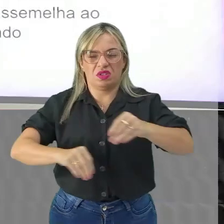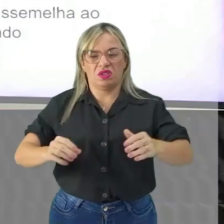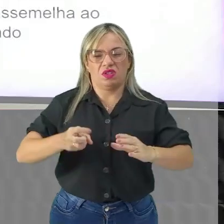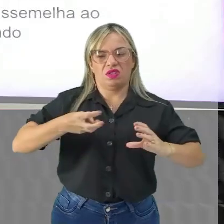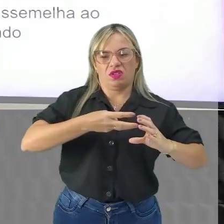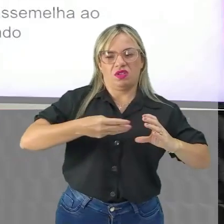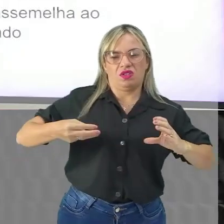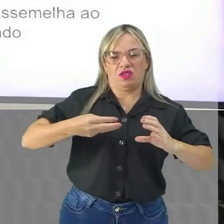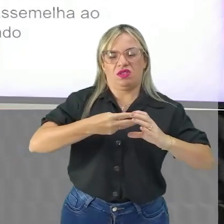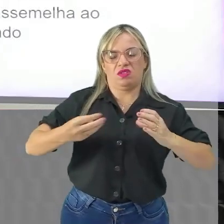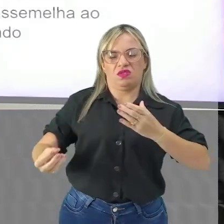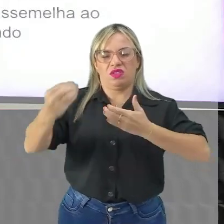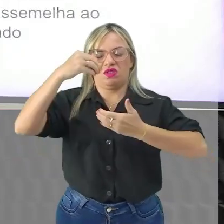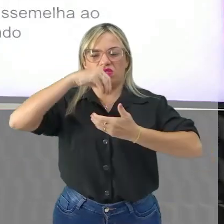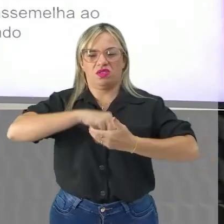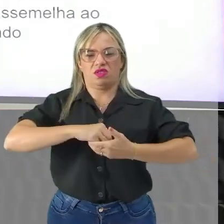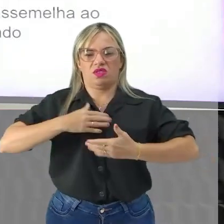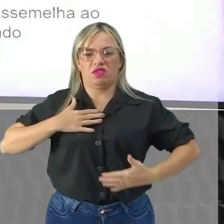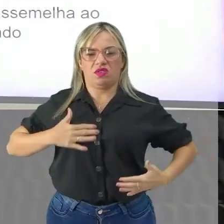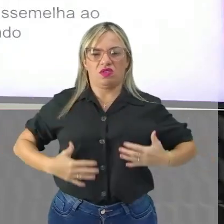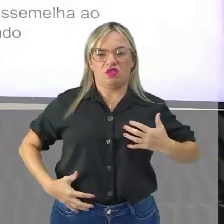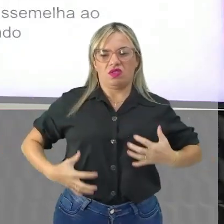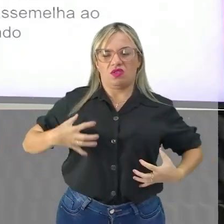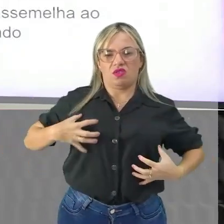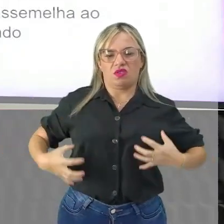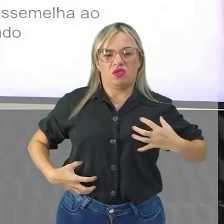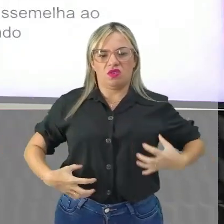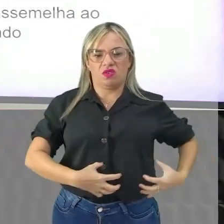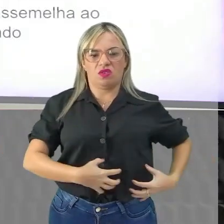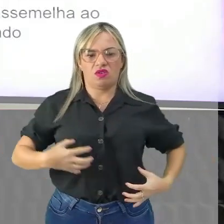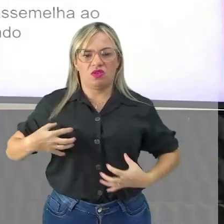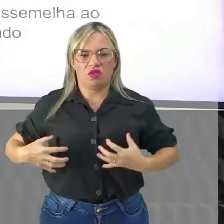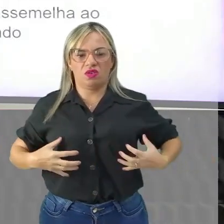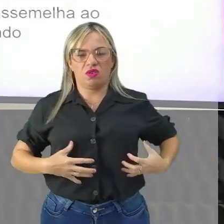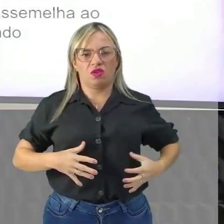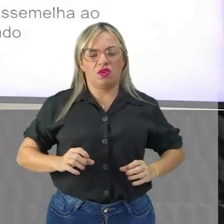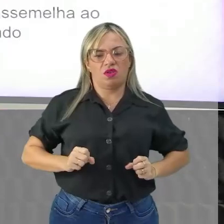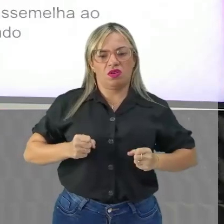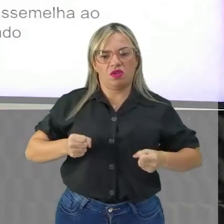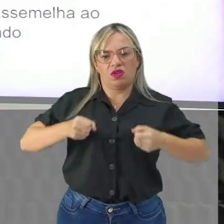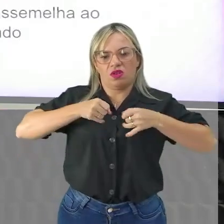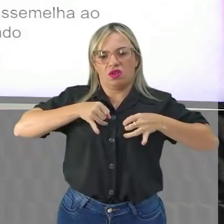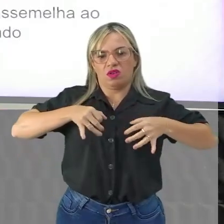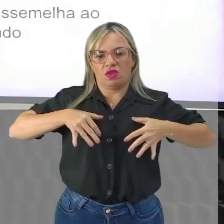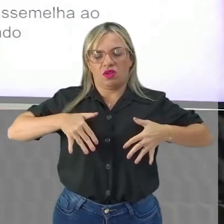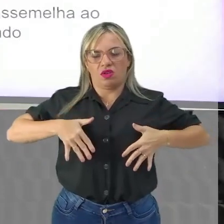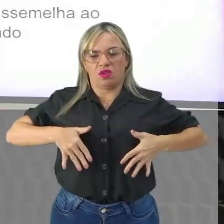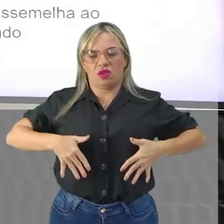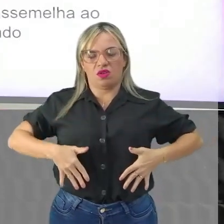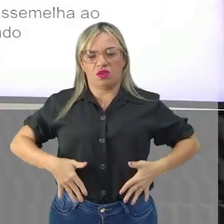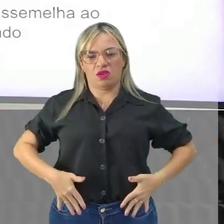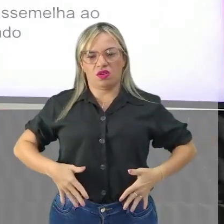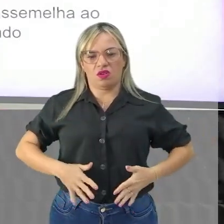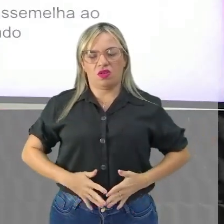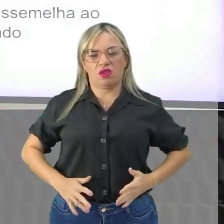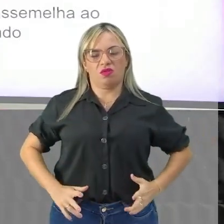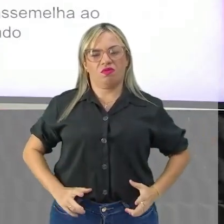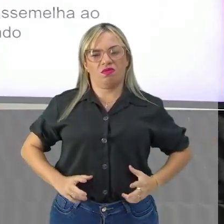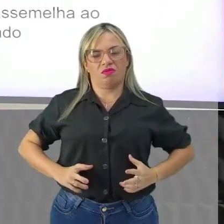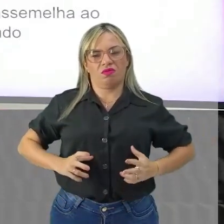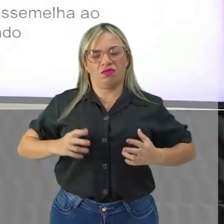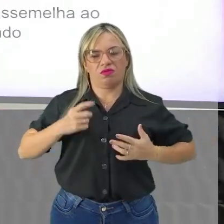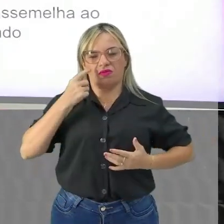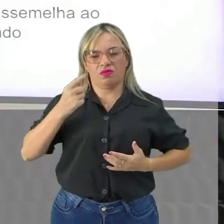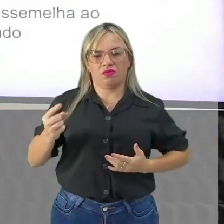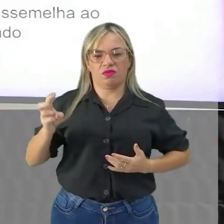de células que invadem os tecidos e os órgãos, podendo espalhar-se, metástase, né, entrar